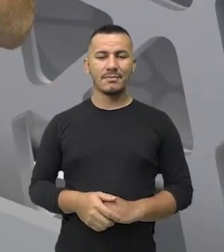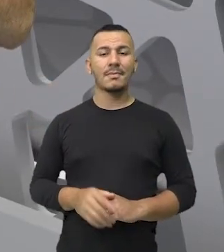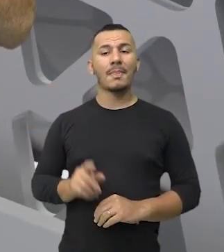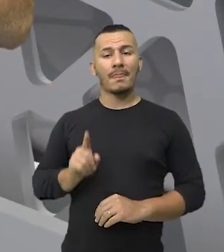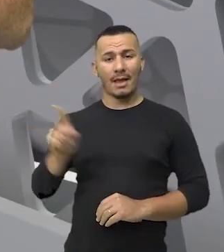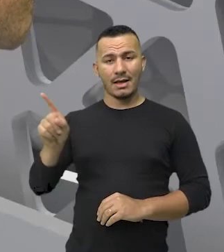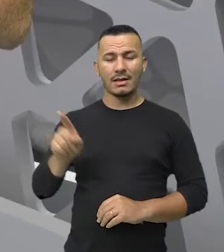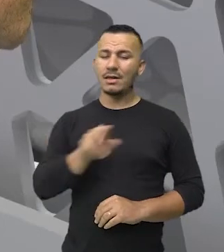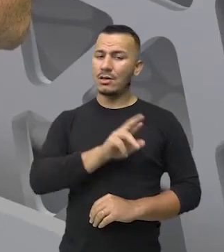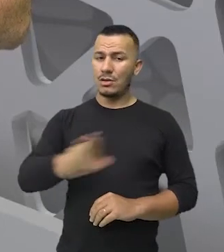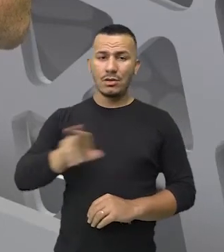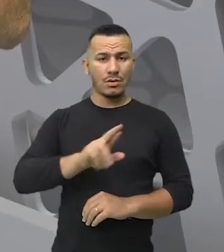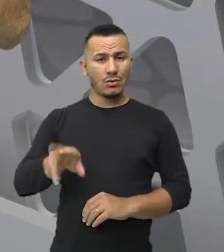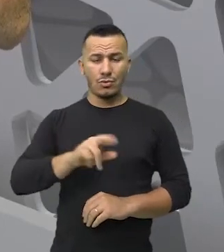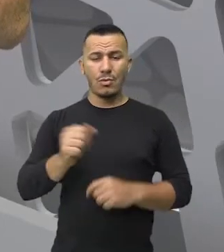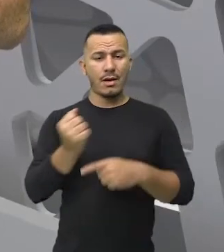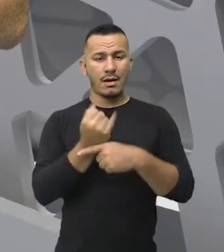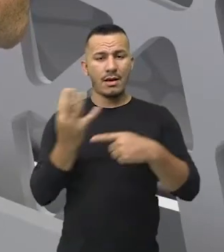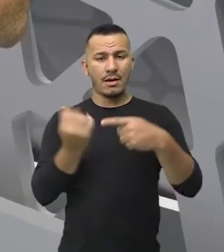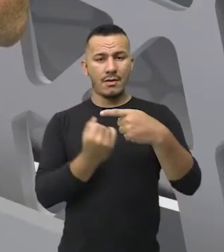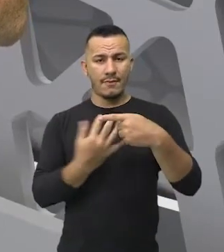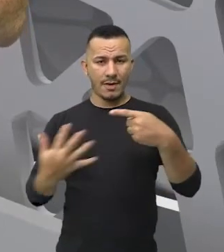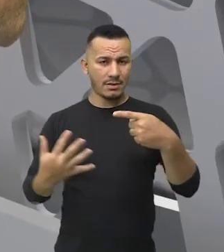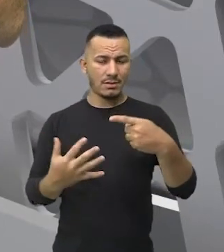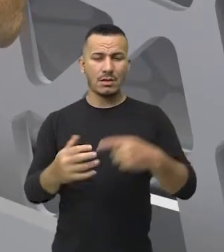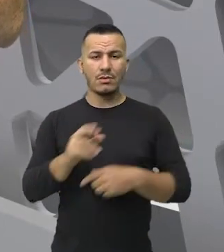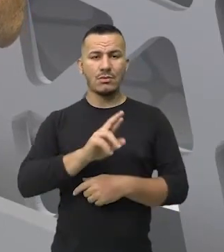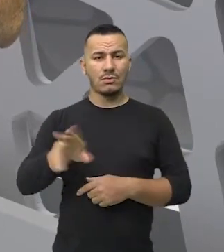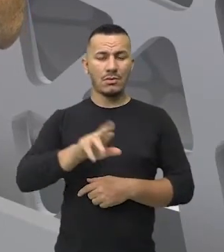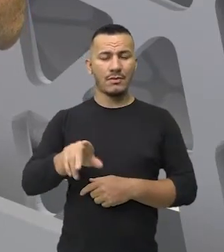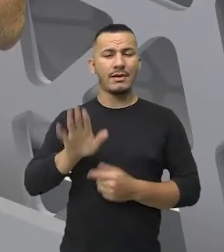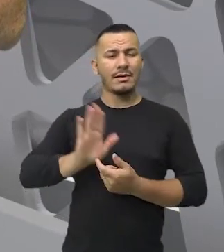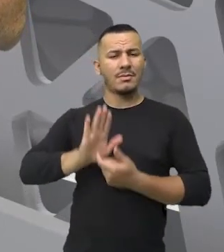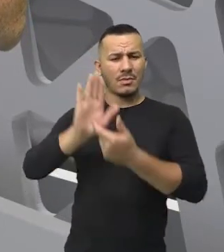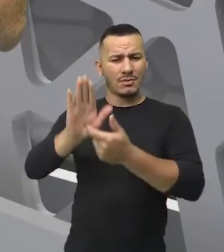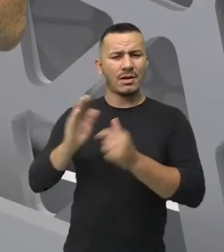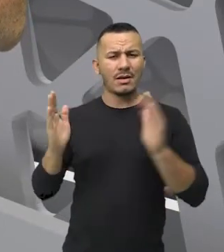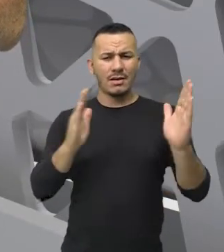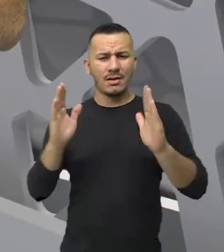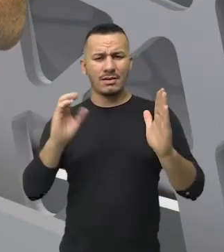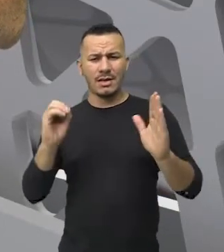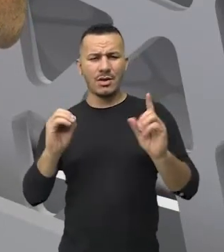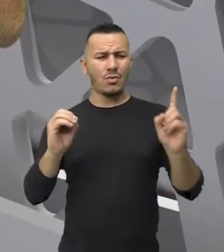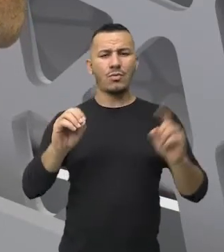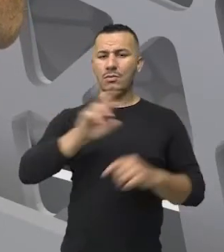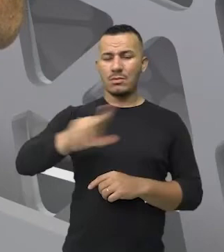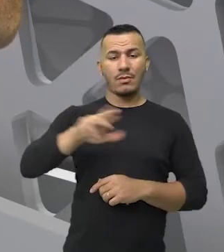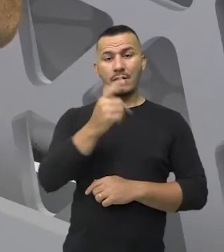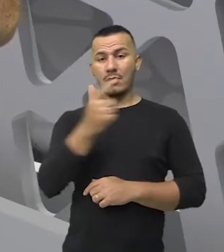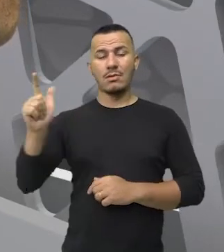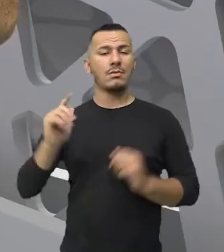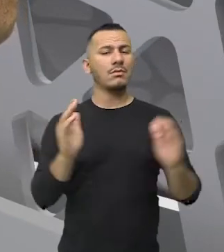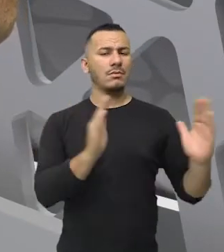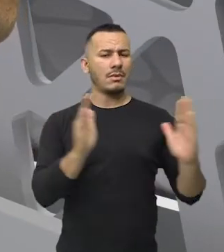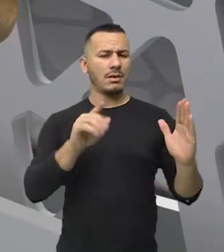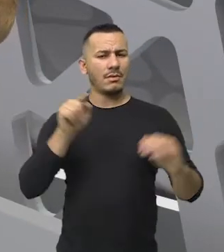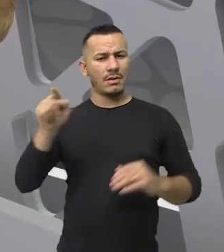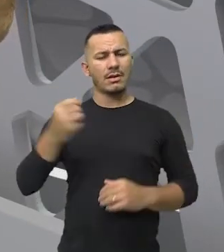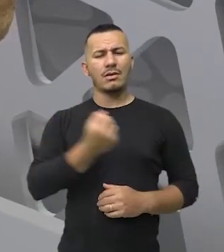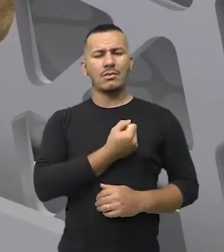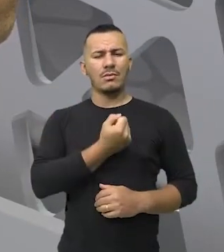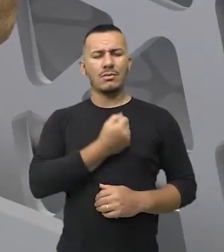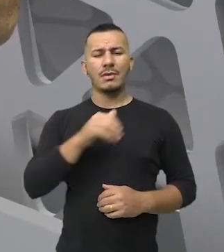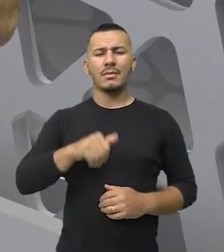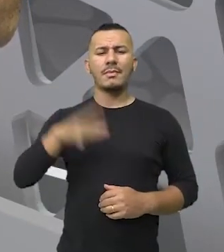caso, nós já não estamos mais falando de uma fração que vai ser representada no intervalo entre 0 e 1. Nós estamos falando de um número que